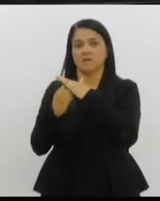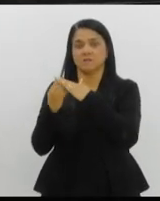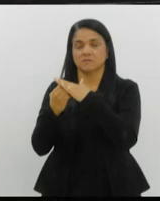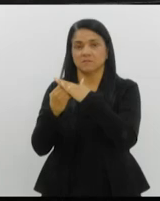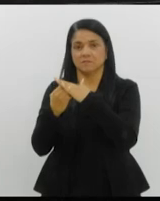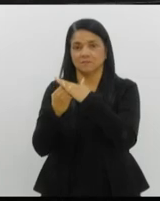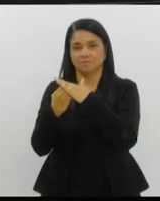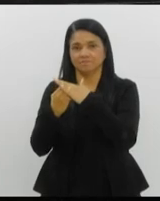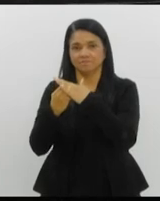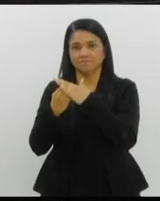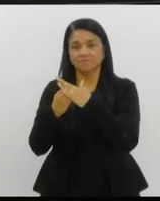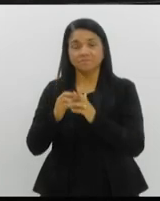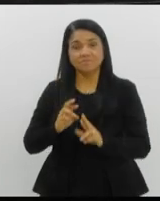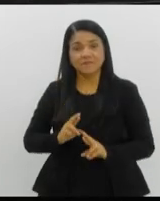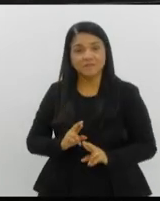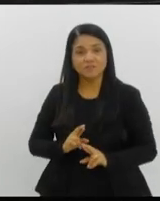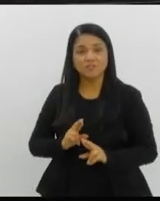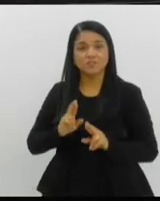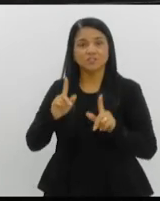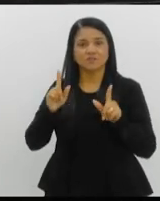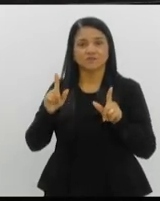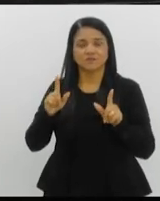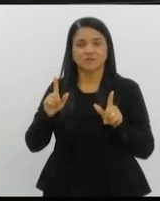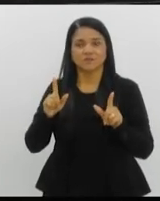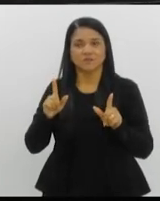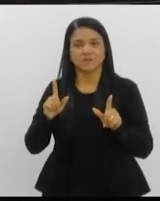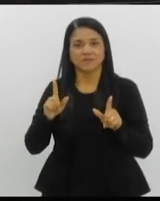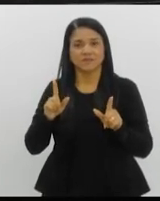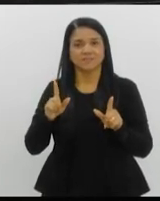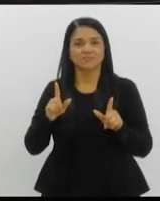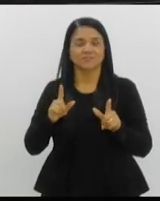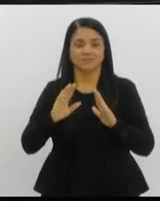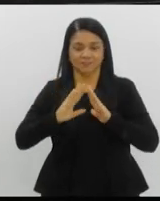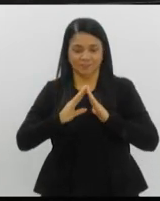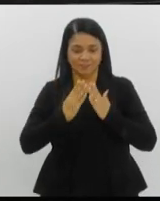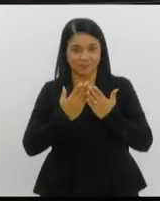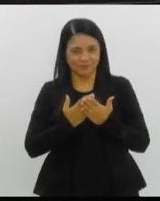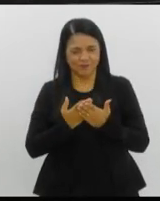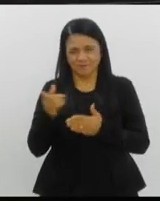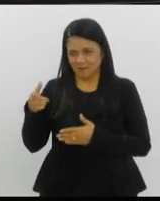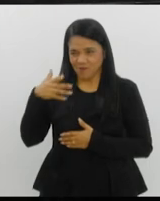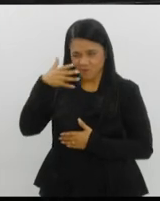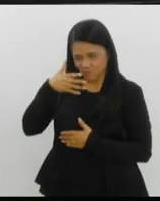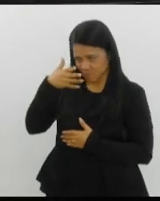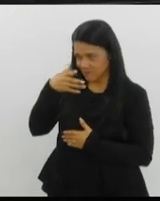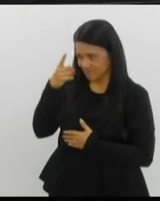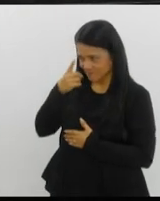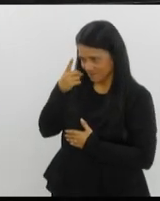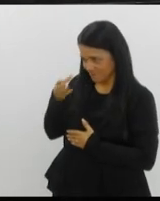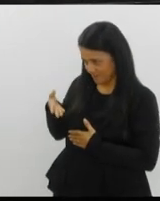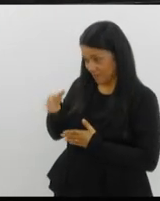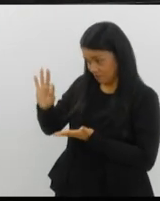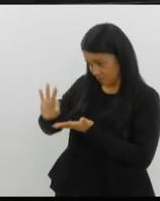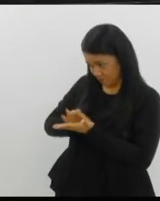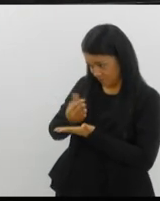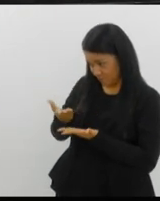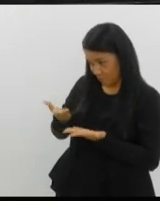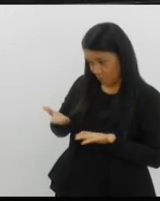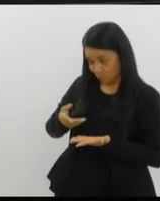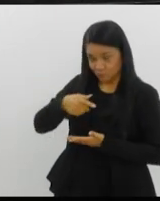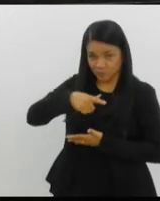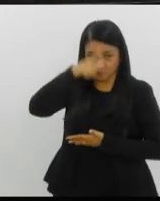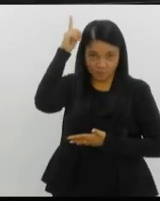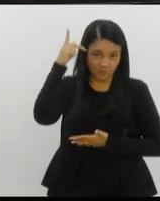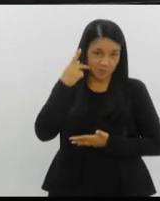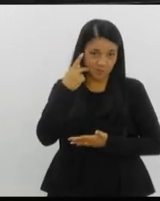E, diferente da escola, deputado aqui que quer fazer uso também da palavra, aproveita para se inscrever, que hoje o deputado Luiz Paulo não